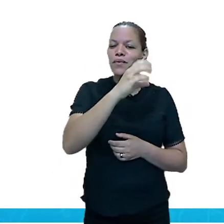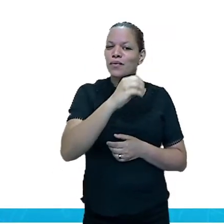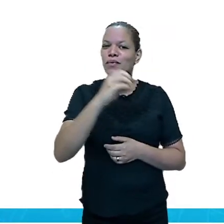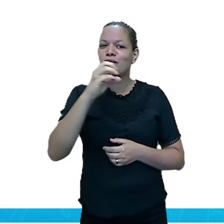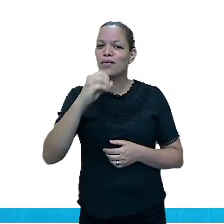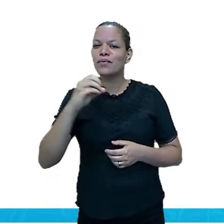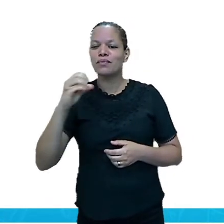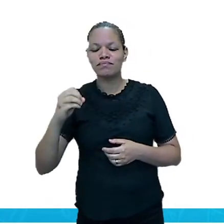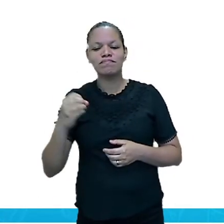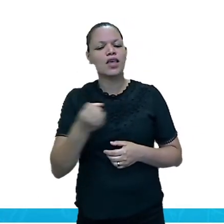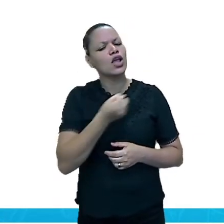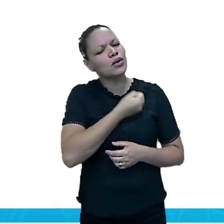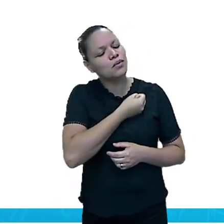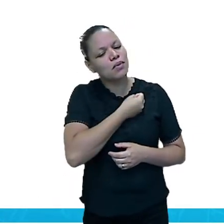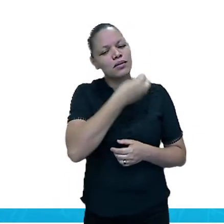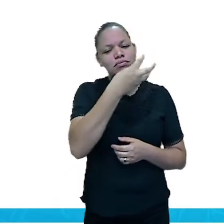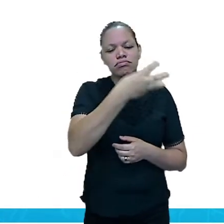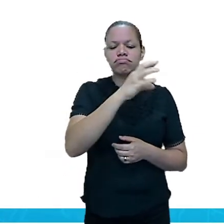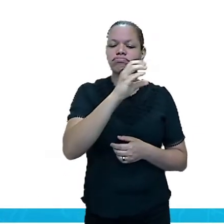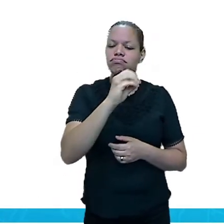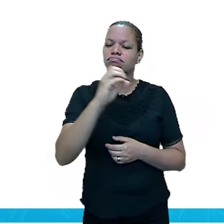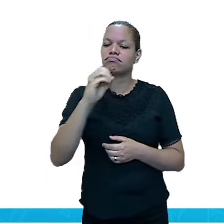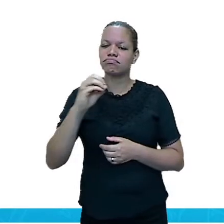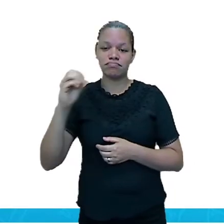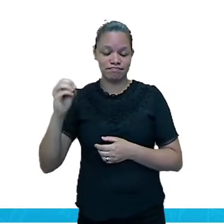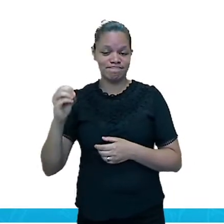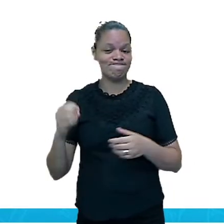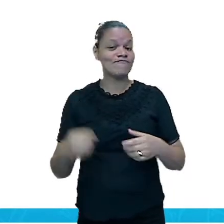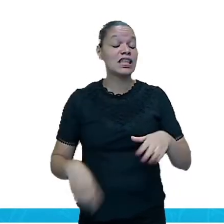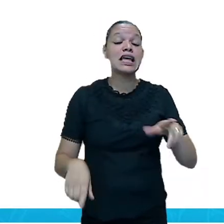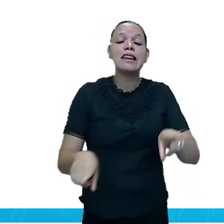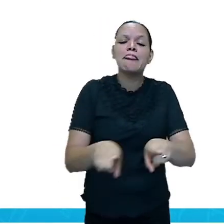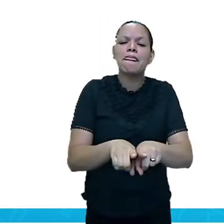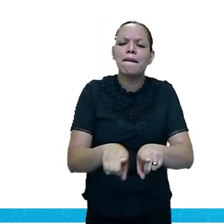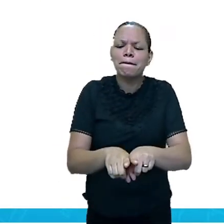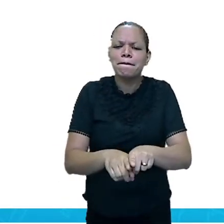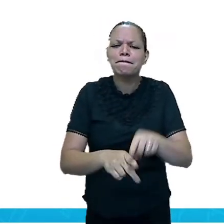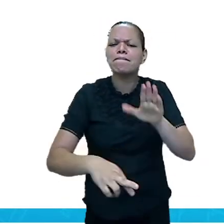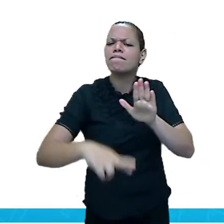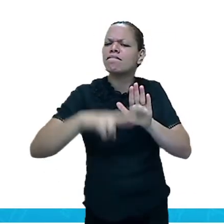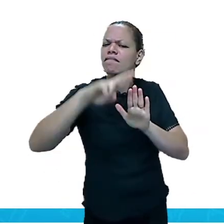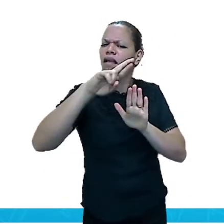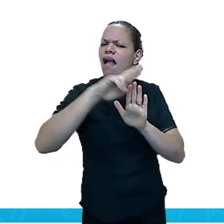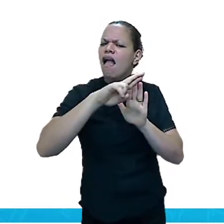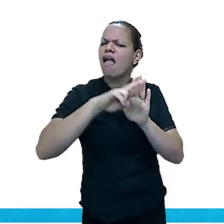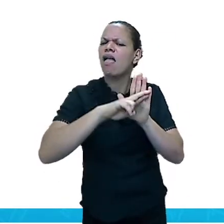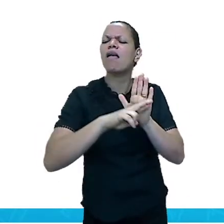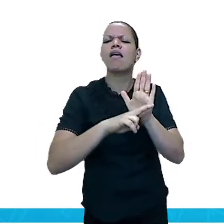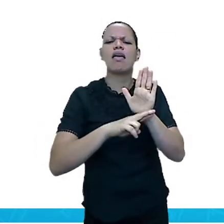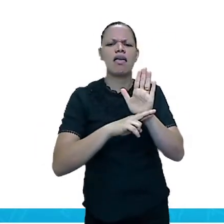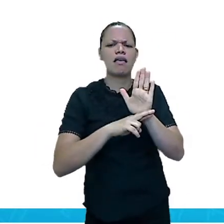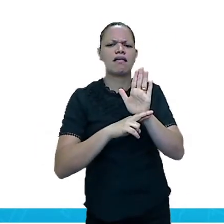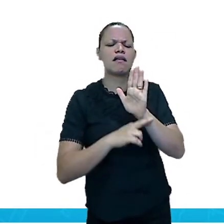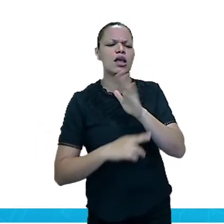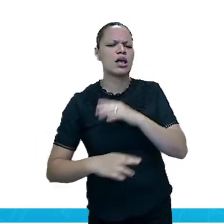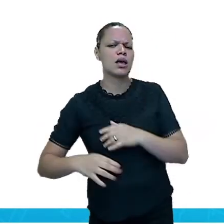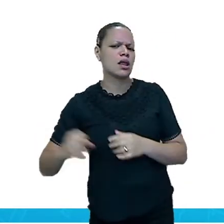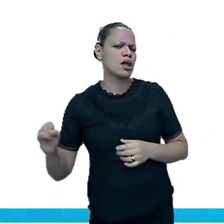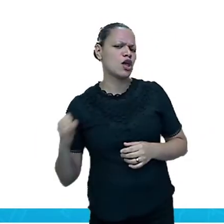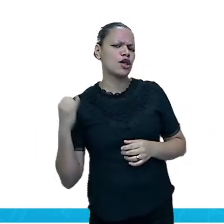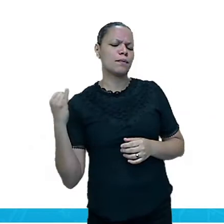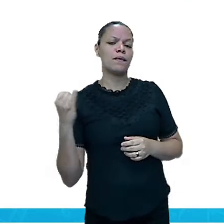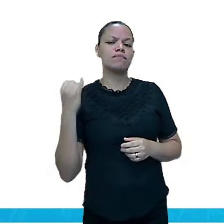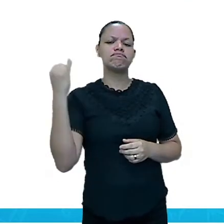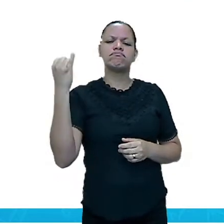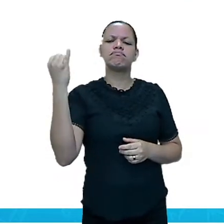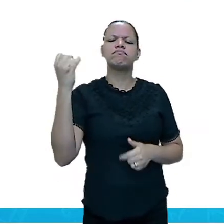3 vezes. Outra regra super importante para a gente construir o número, né, o algarismo romano, está aí